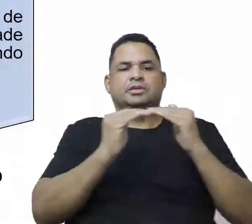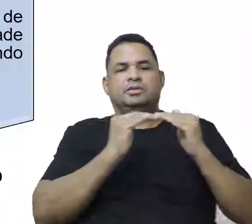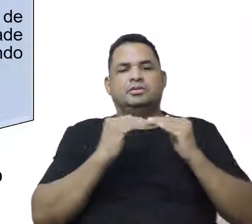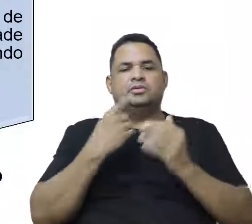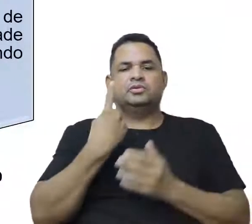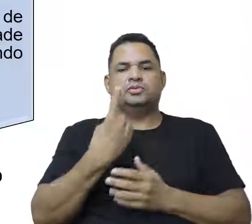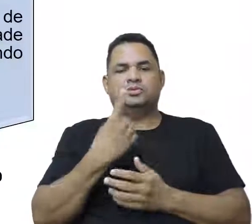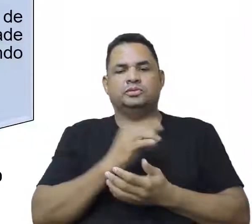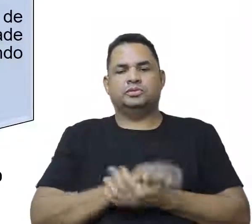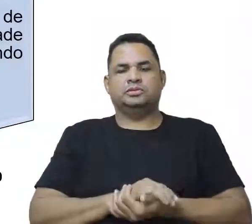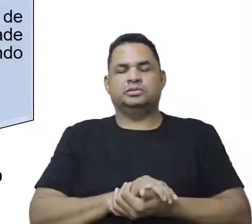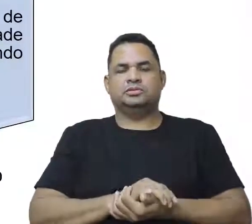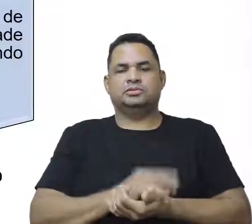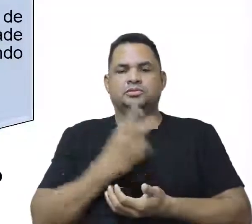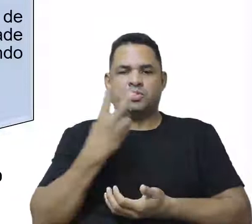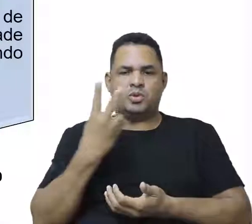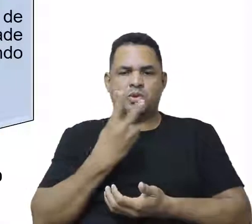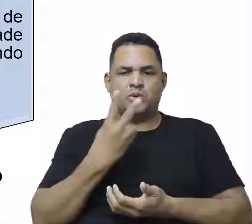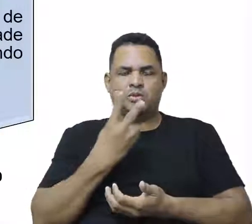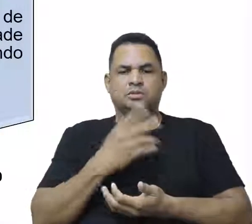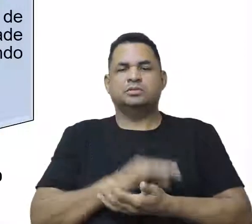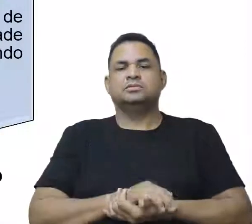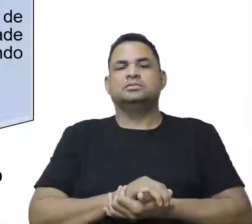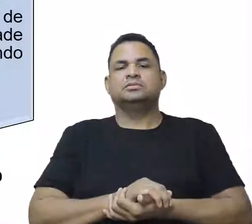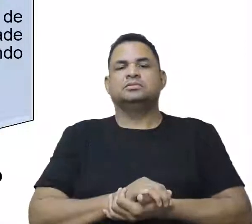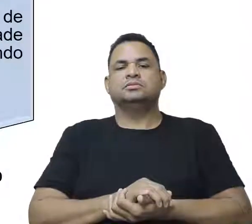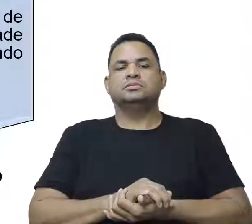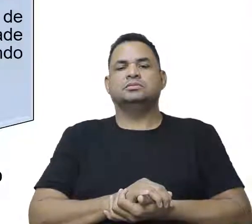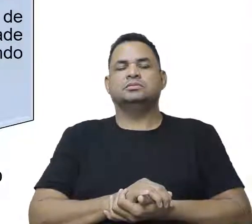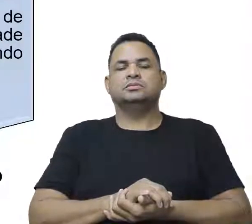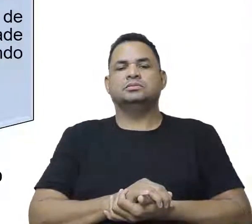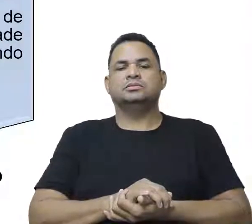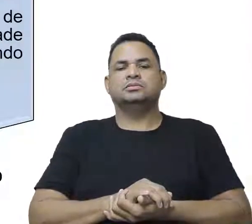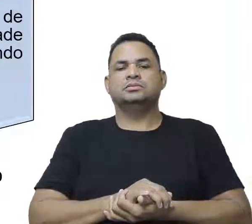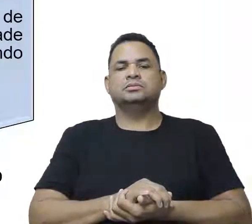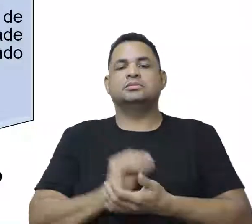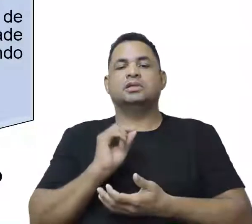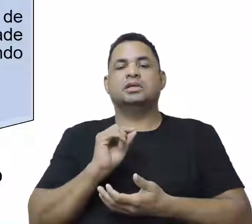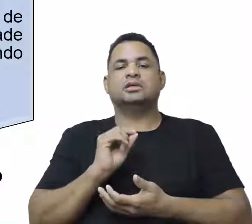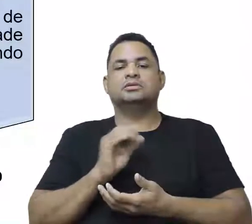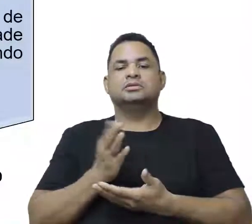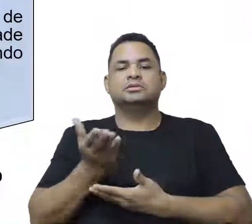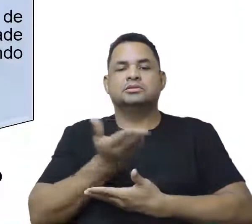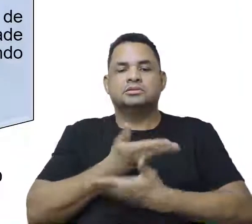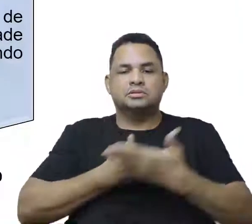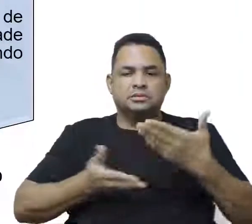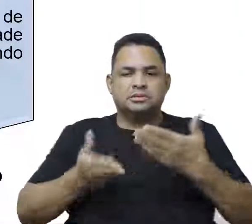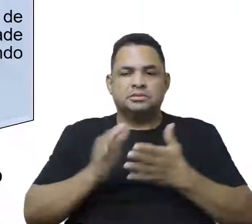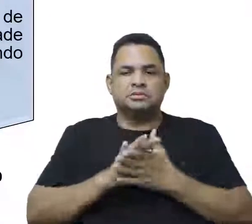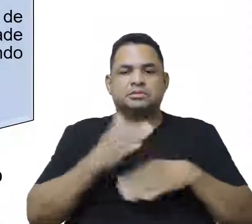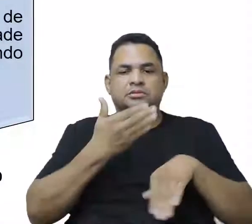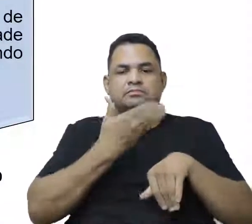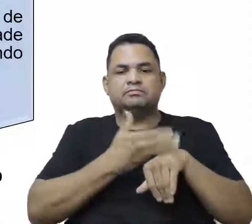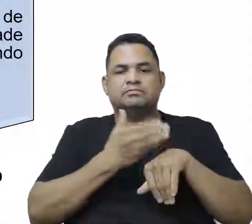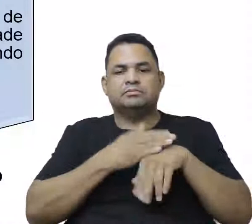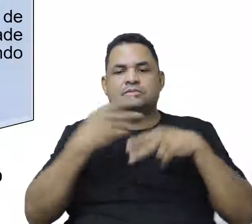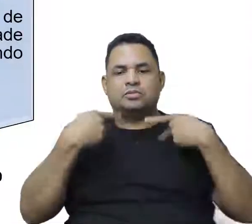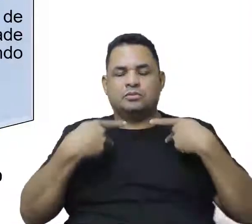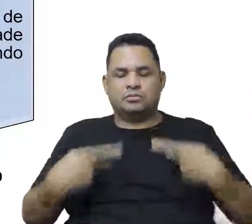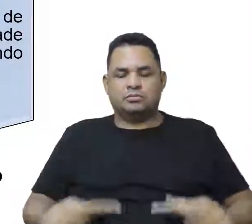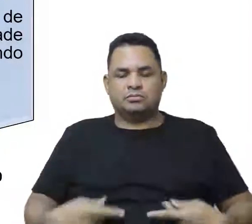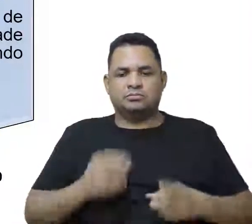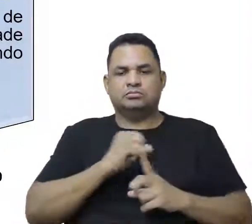Eu tenho as questões padrão 2, que vão ser o quê, professora Iris? São elas relacionadas aí às